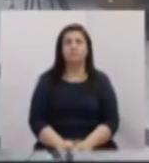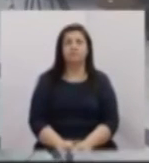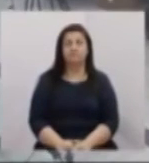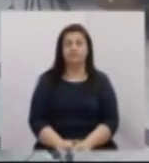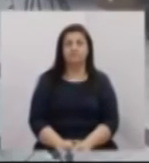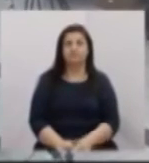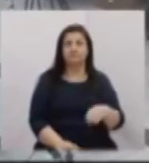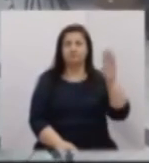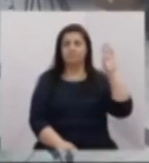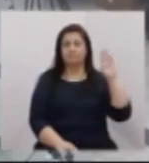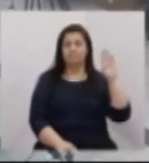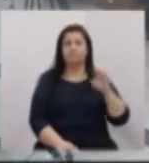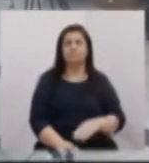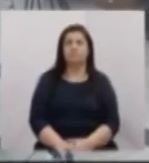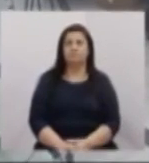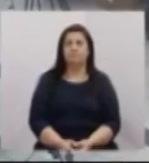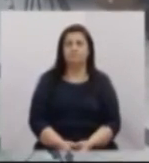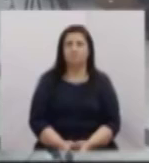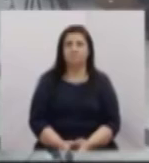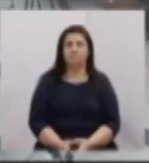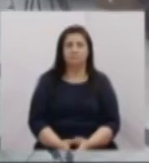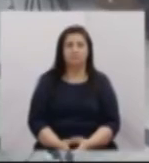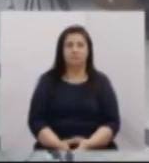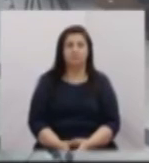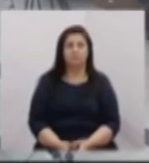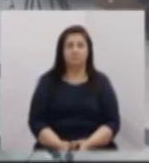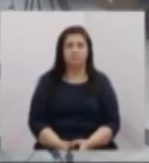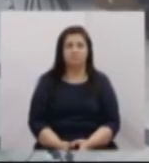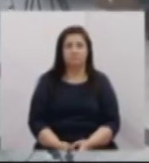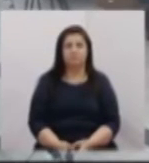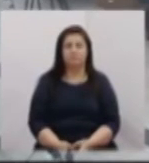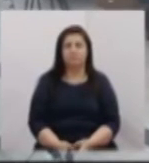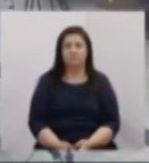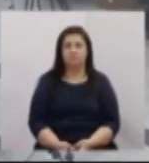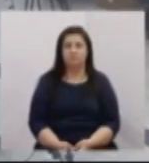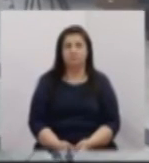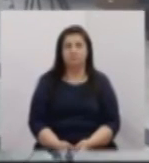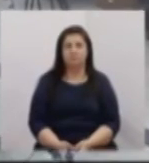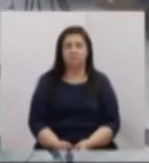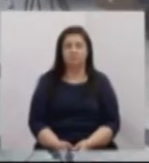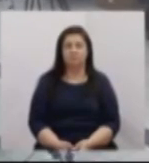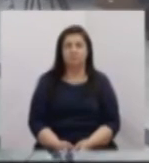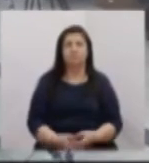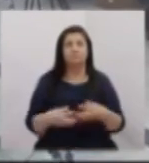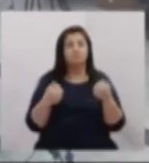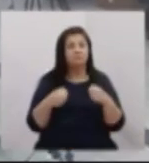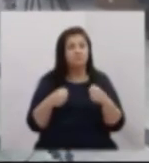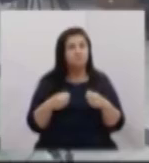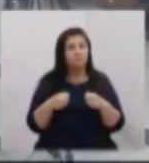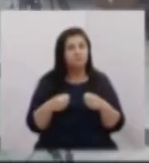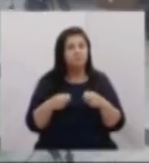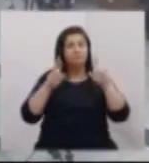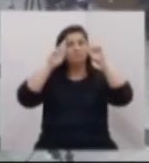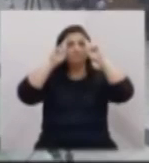Senhor presidente, também quero contribuir. Então, a gente precisa rever. precisa-se ter um pouquinho mais de